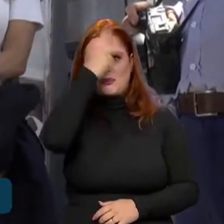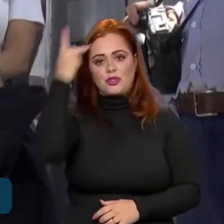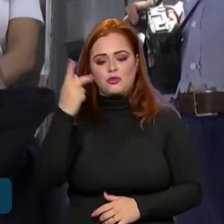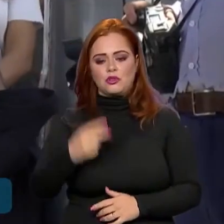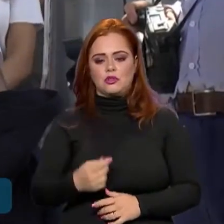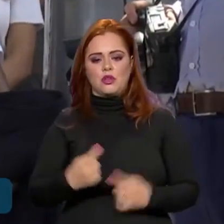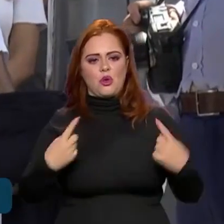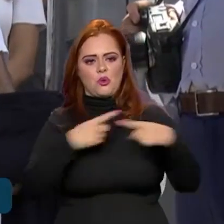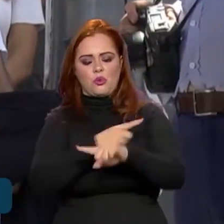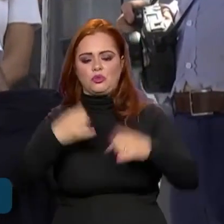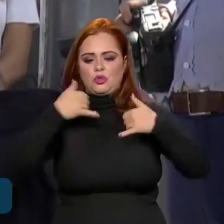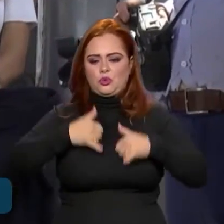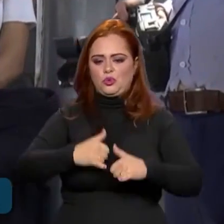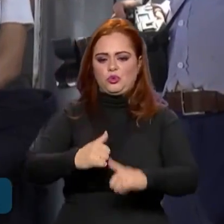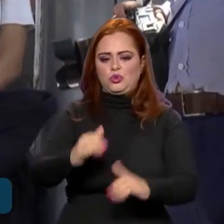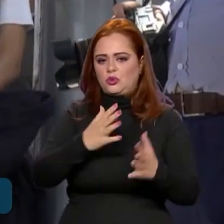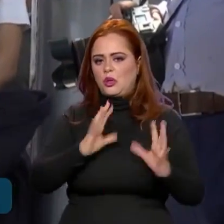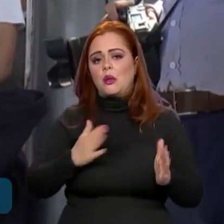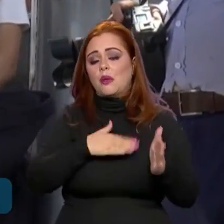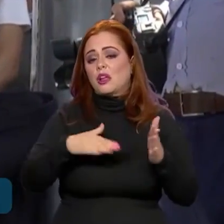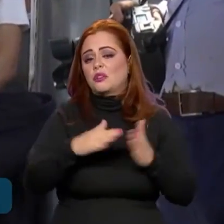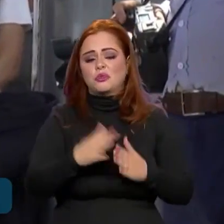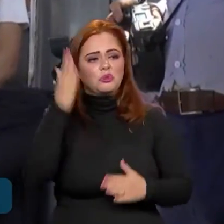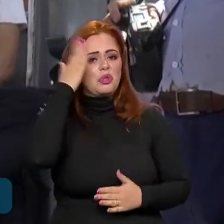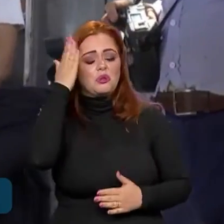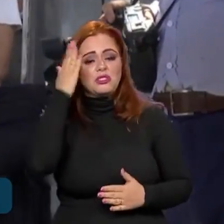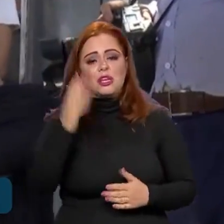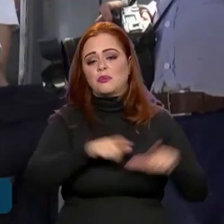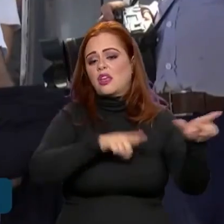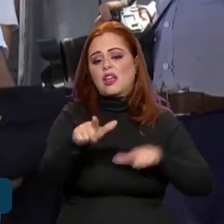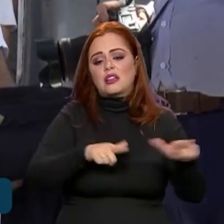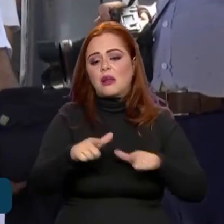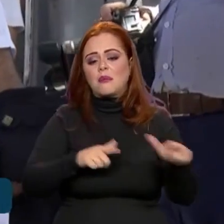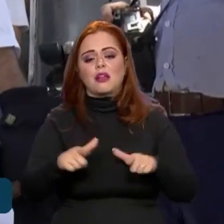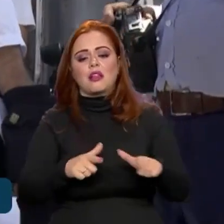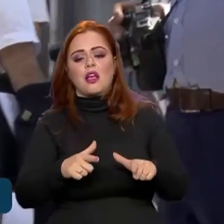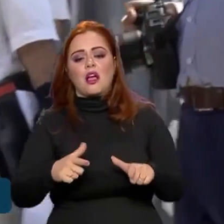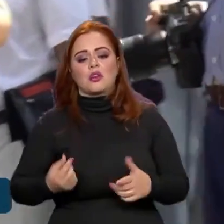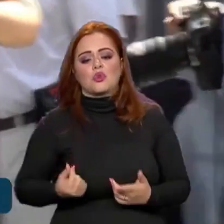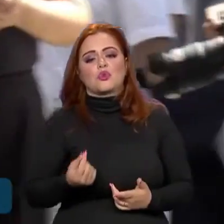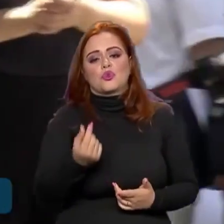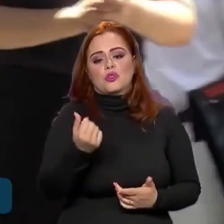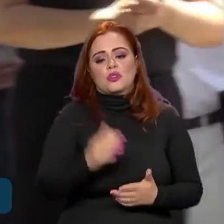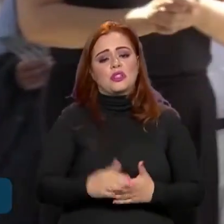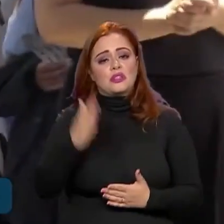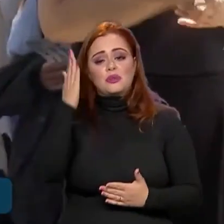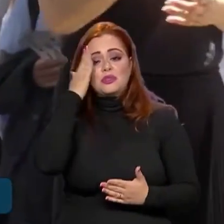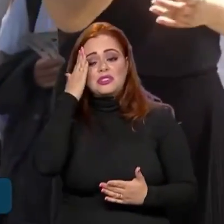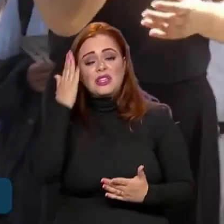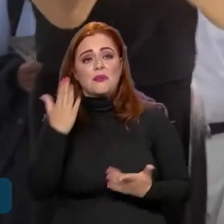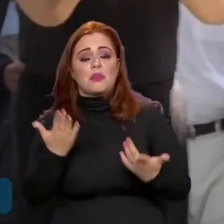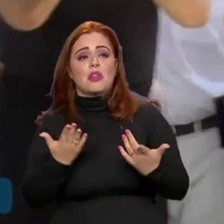para todos quem não sabe o que é trabalhar com candeeiro quem não sentiu a fumaça do Querosene